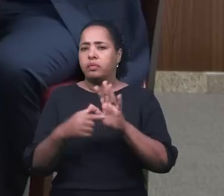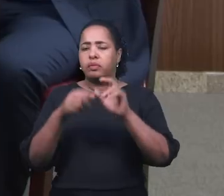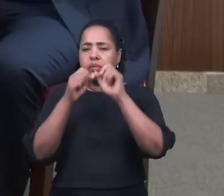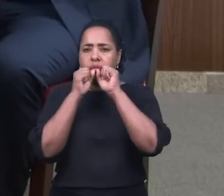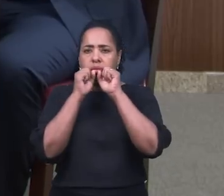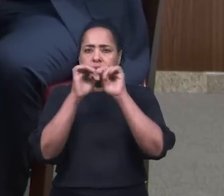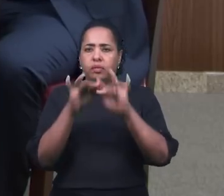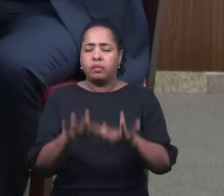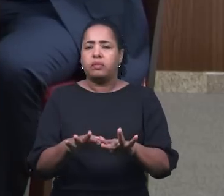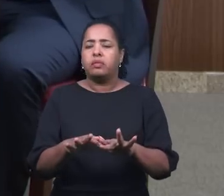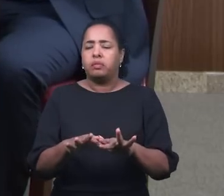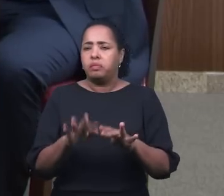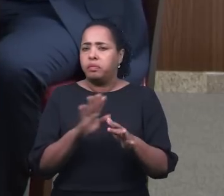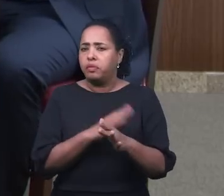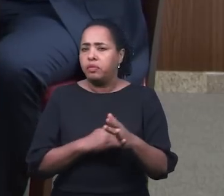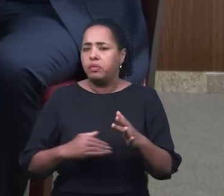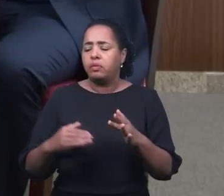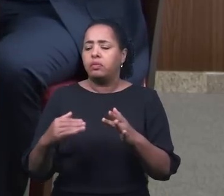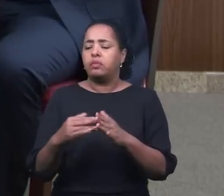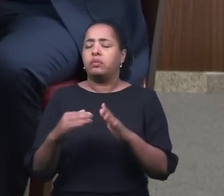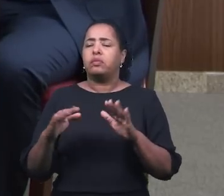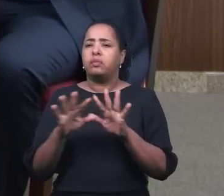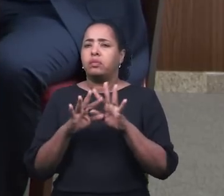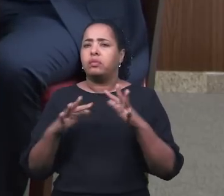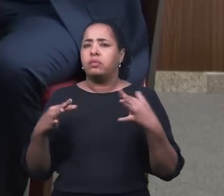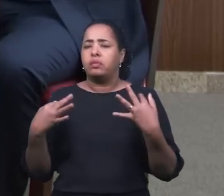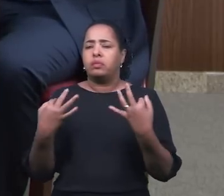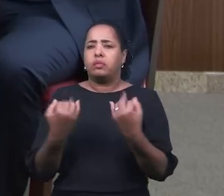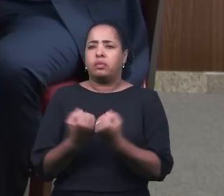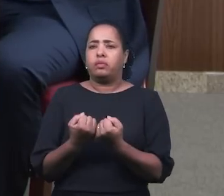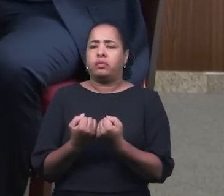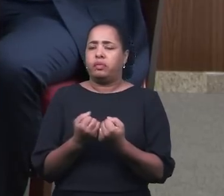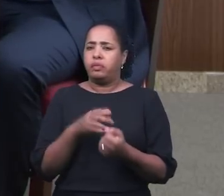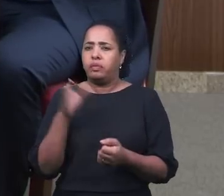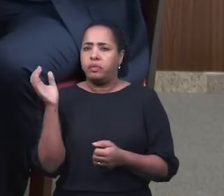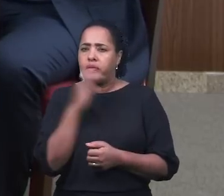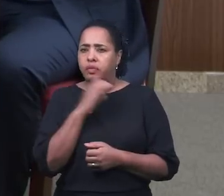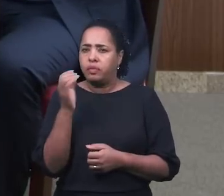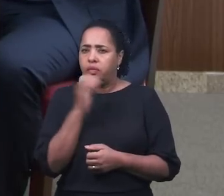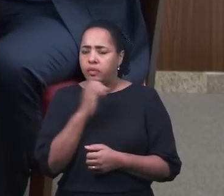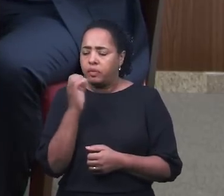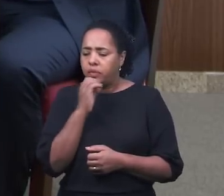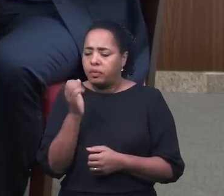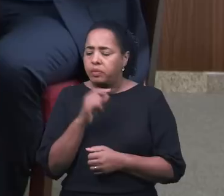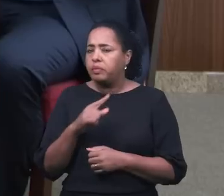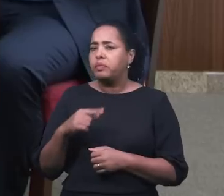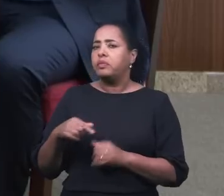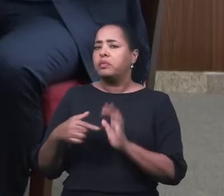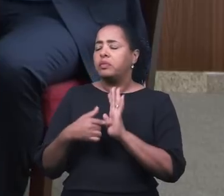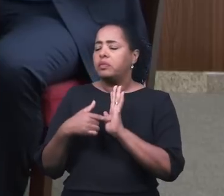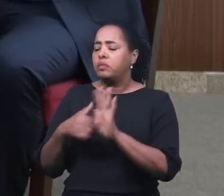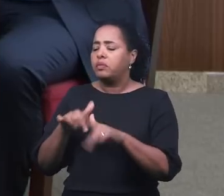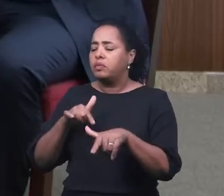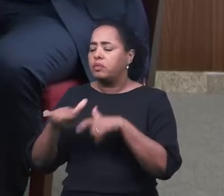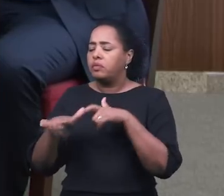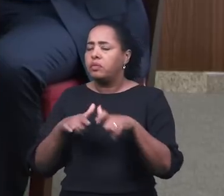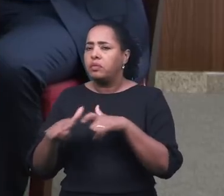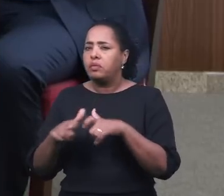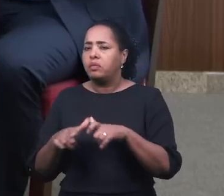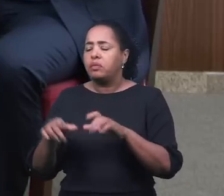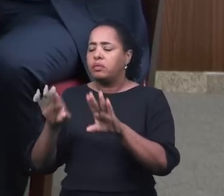bênção completa para toda a família. Não demorou muito tempo, serviço, instrumentalidade, eles